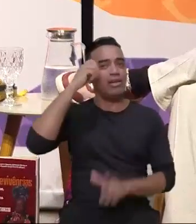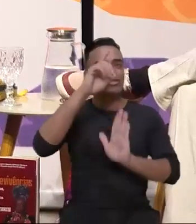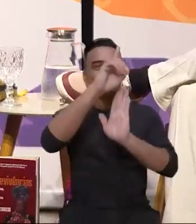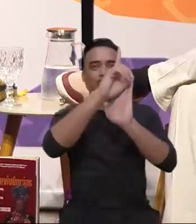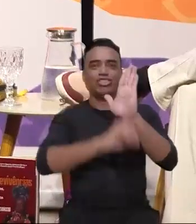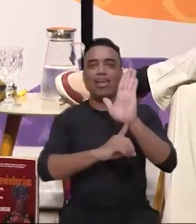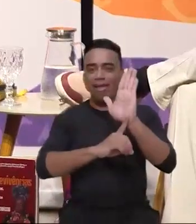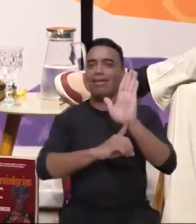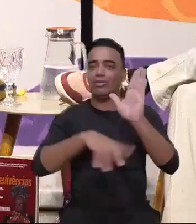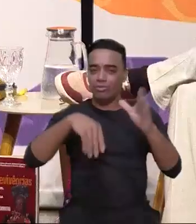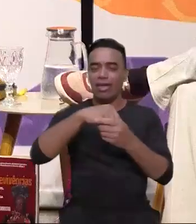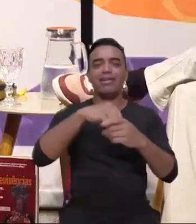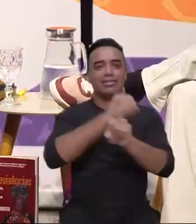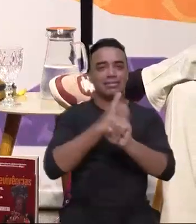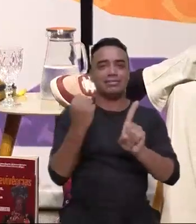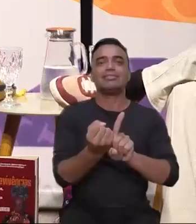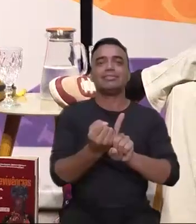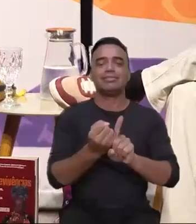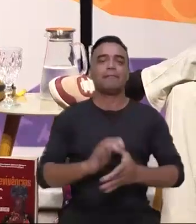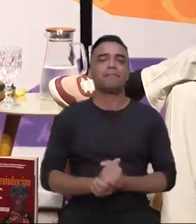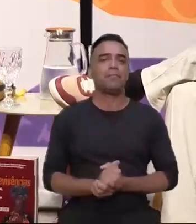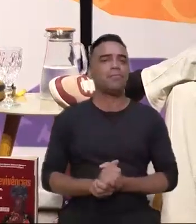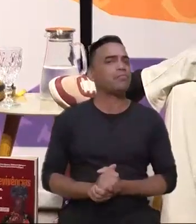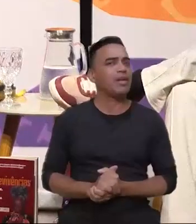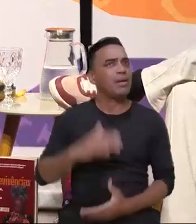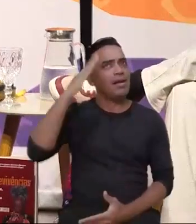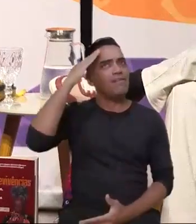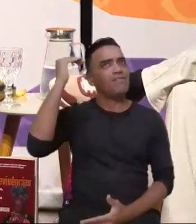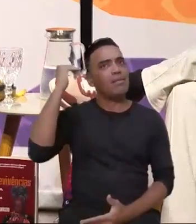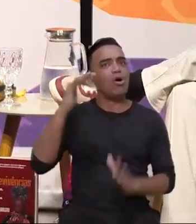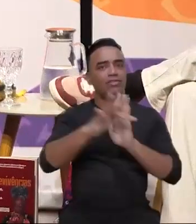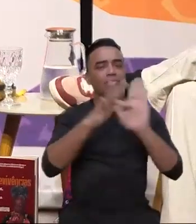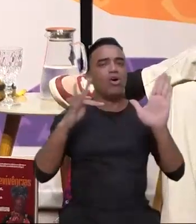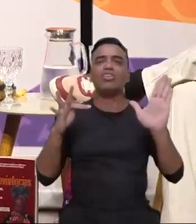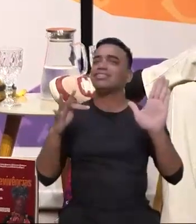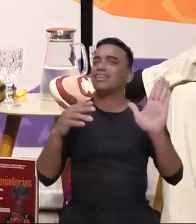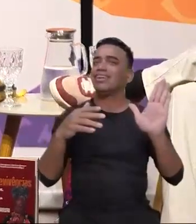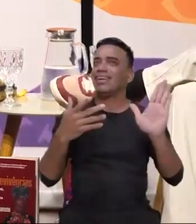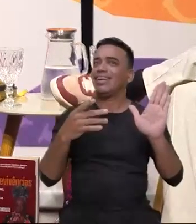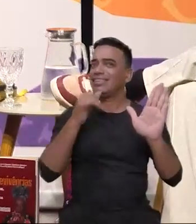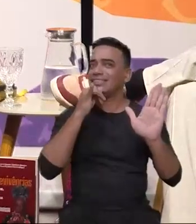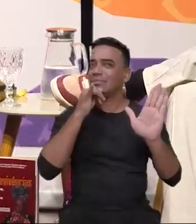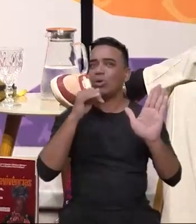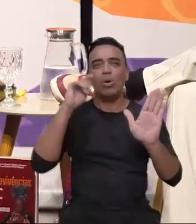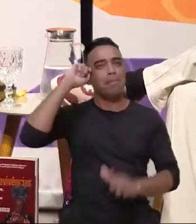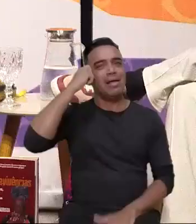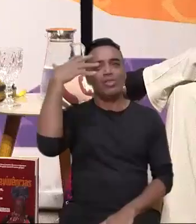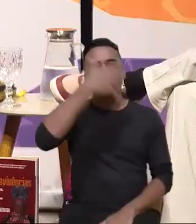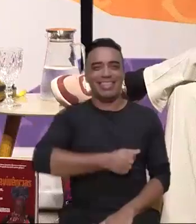direito civil, né, pela famosa frase, né, Black is Beautiful,